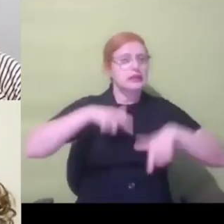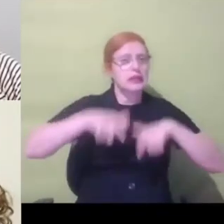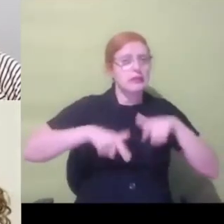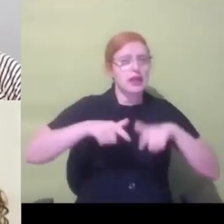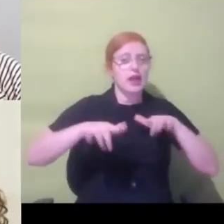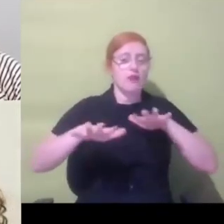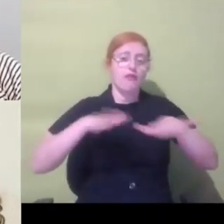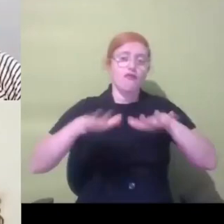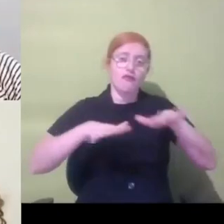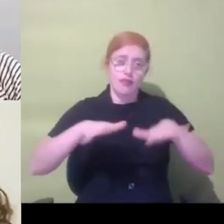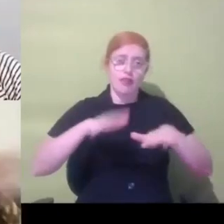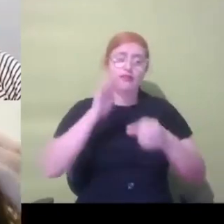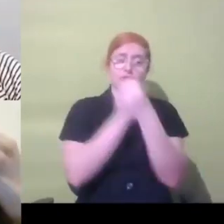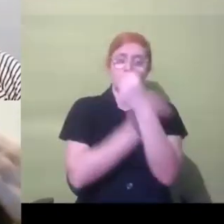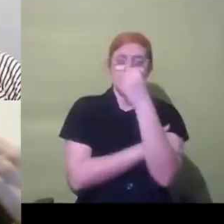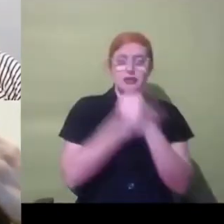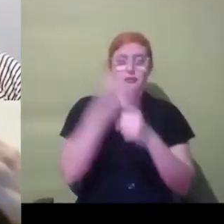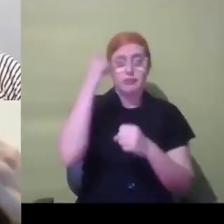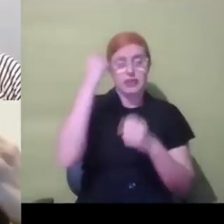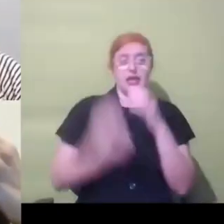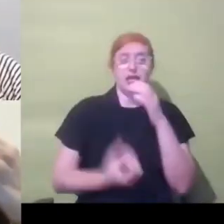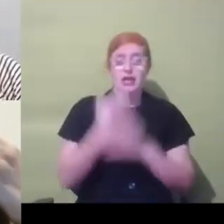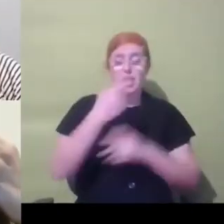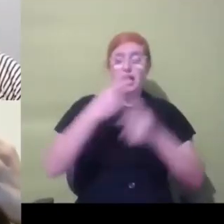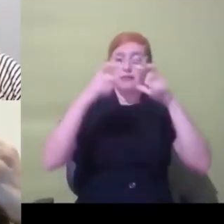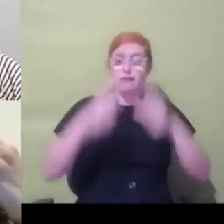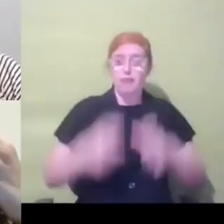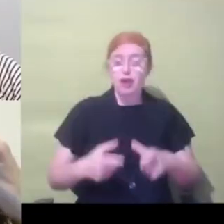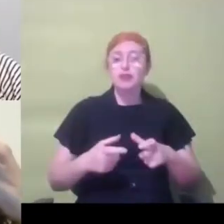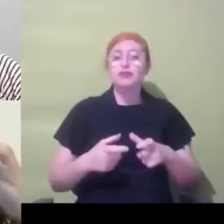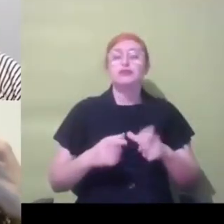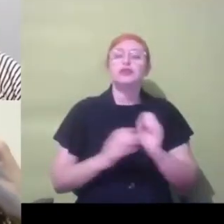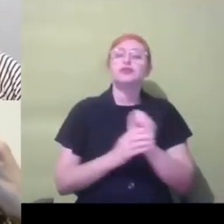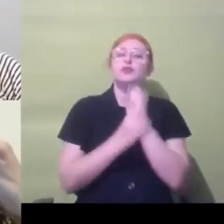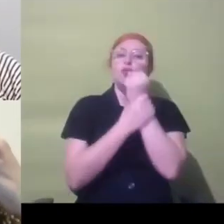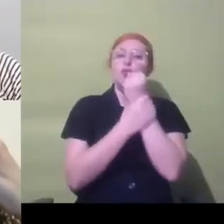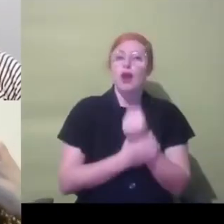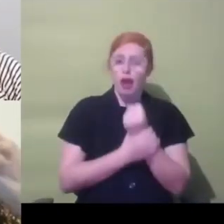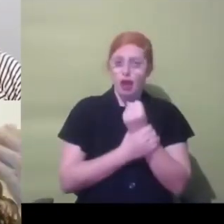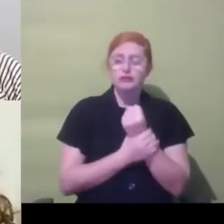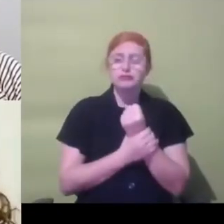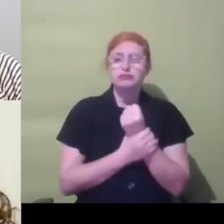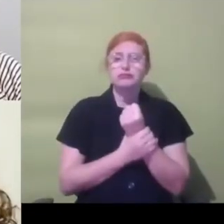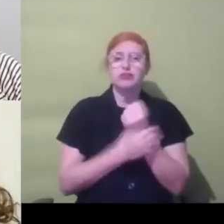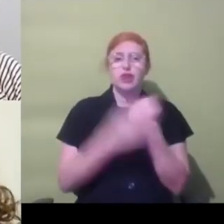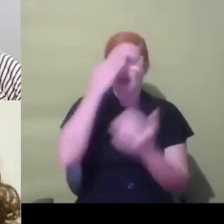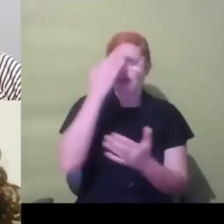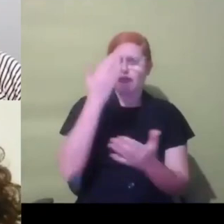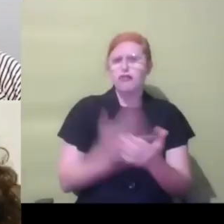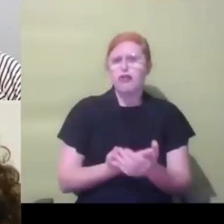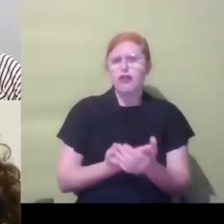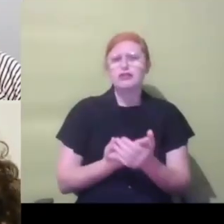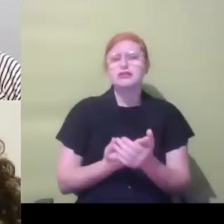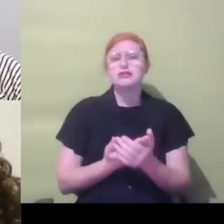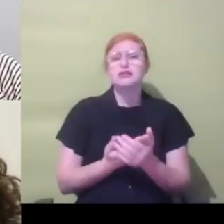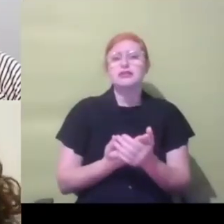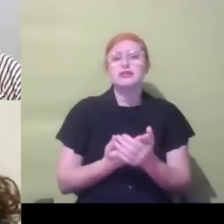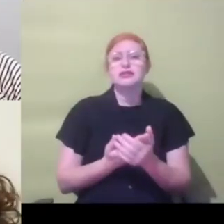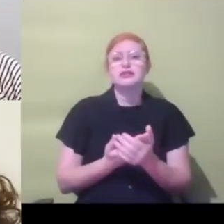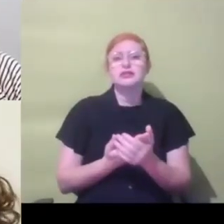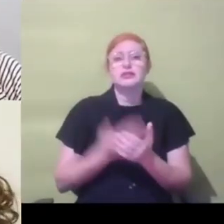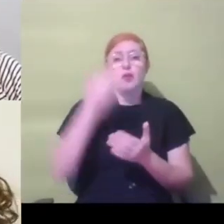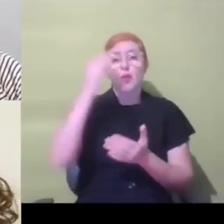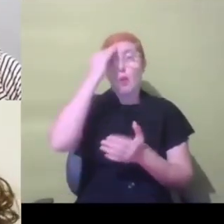movimentos feministas, pensar em criar espaços de segurança mesmo, de confiança, sem compreender